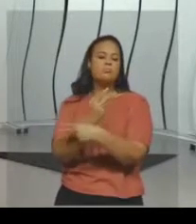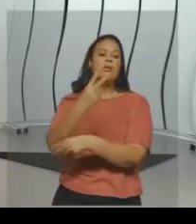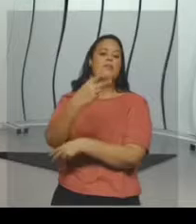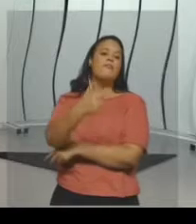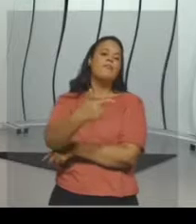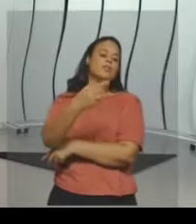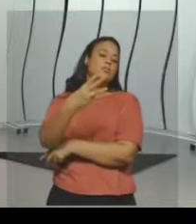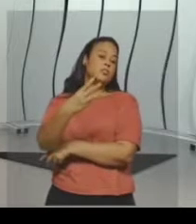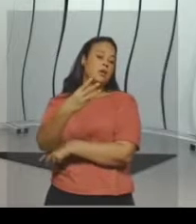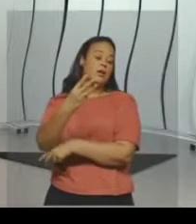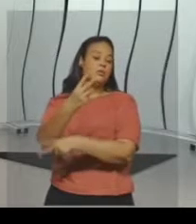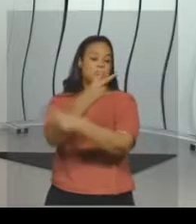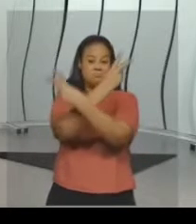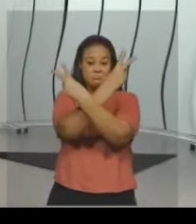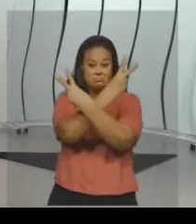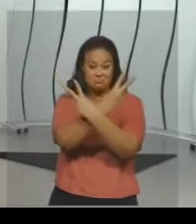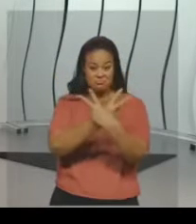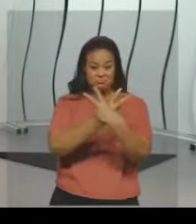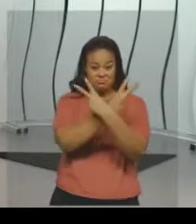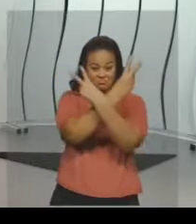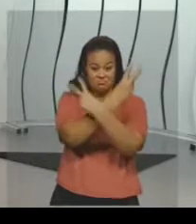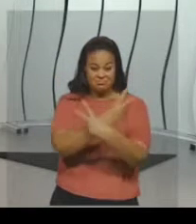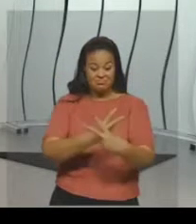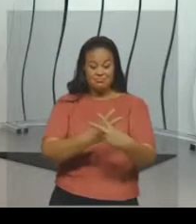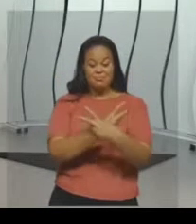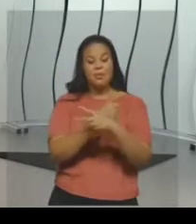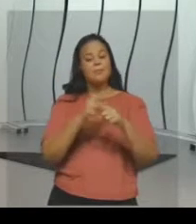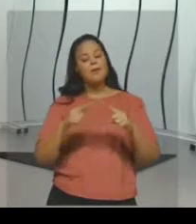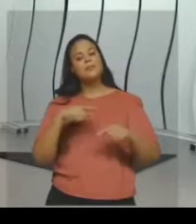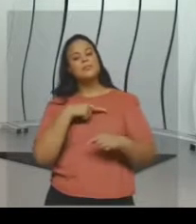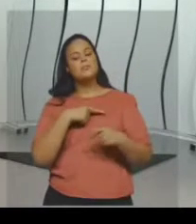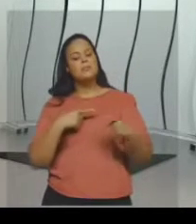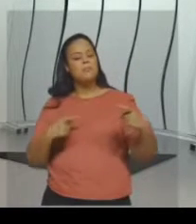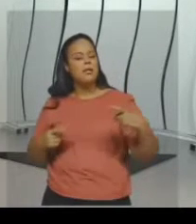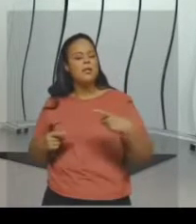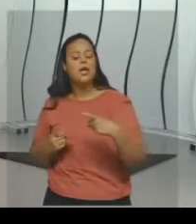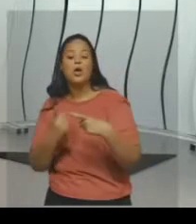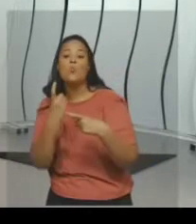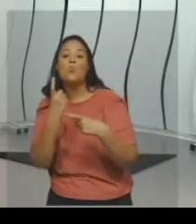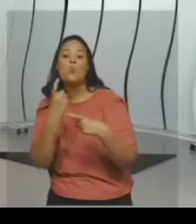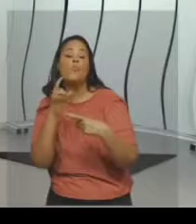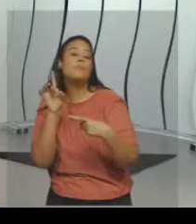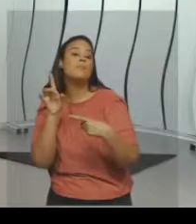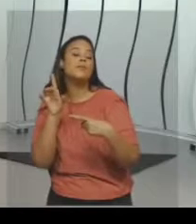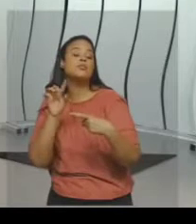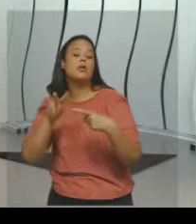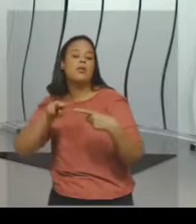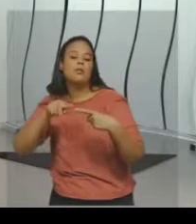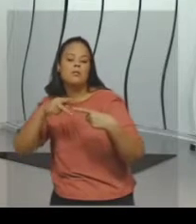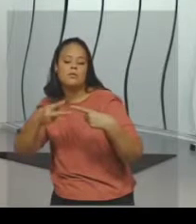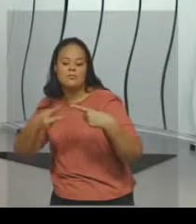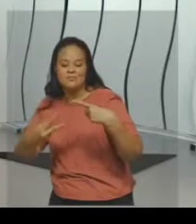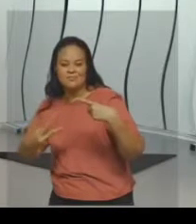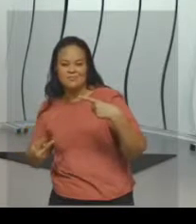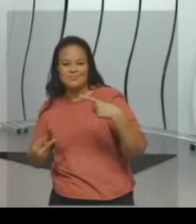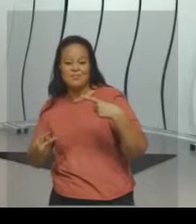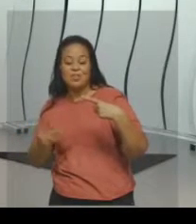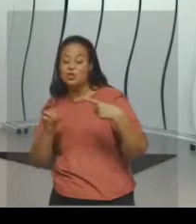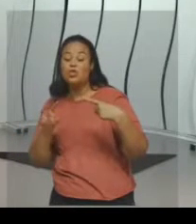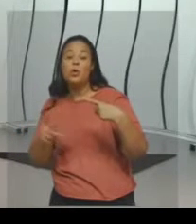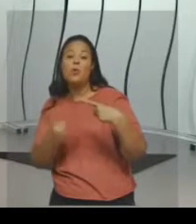bactéria, normalmente, você tem bactérias que têm apenas uma molécula de dupla fita de DNA, um cromossomo